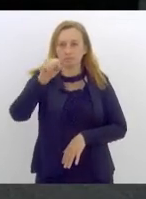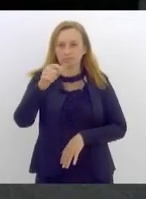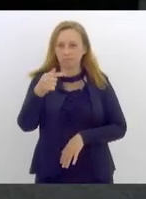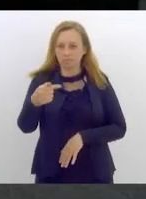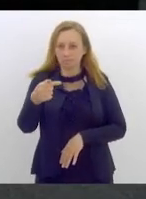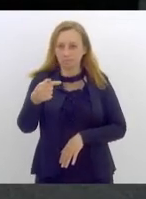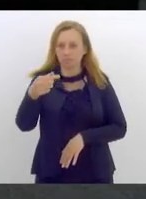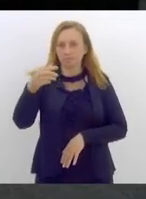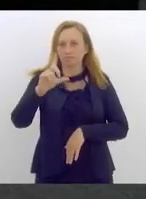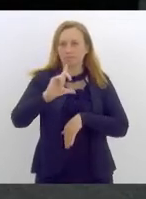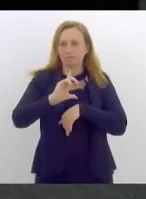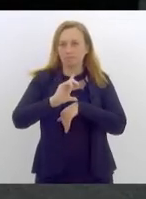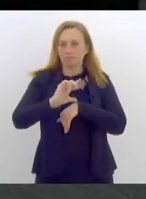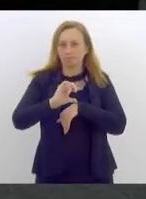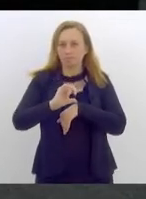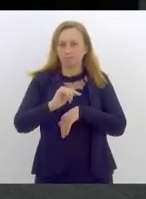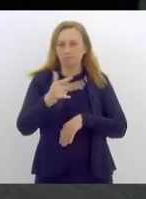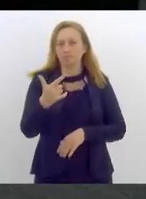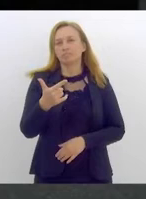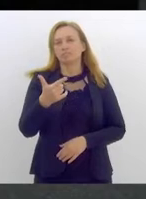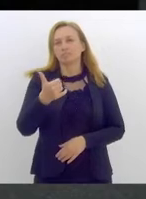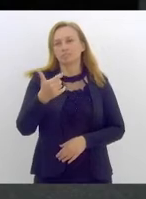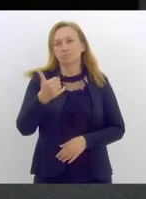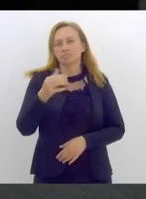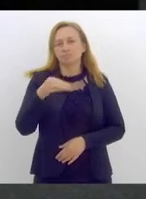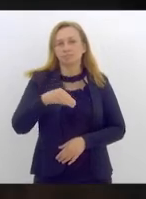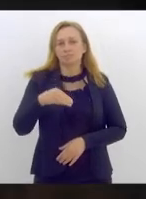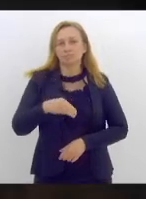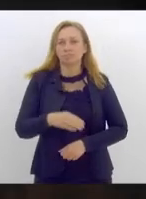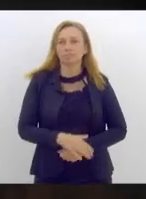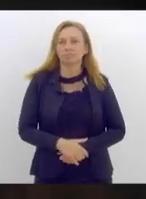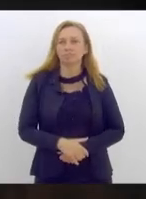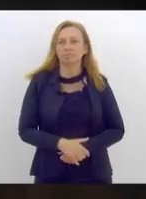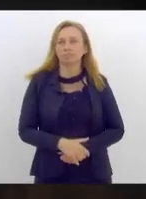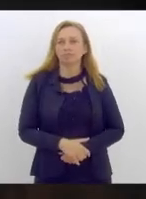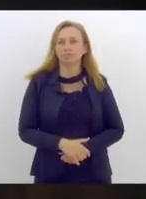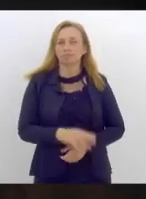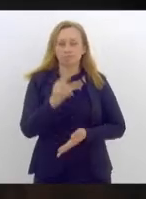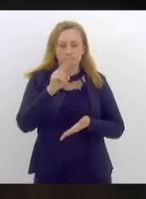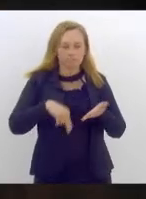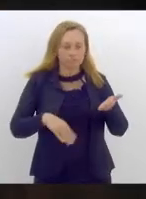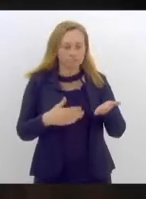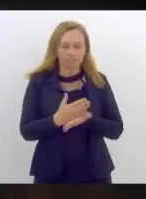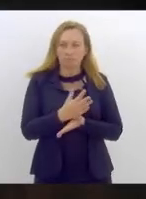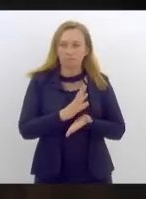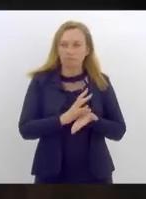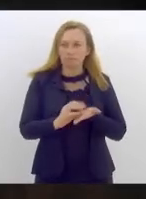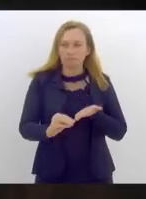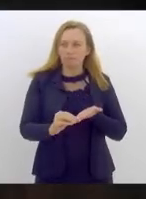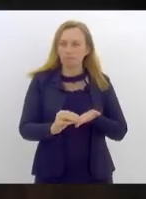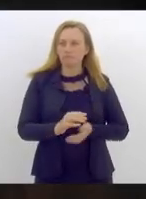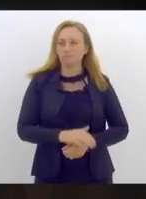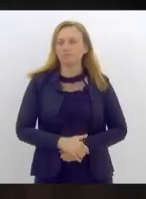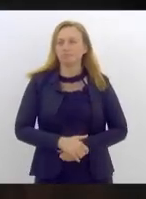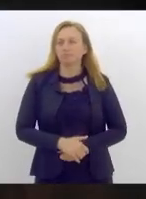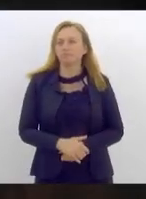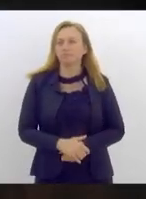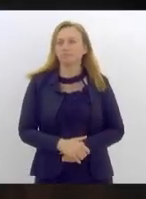horas e 12 minutos lida e aprovada